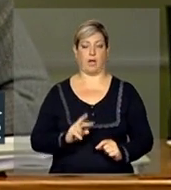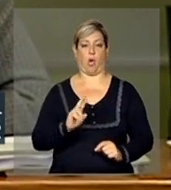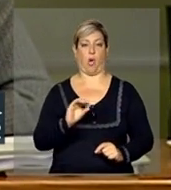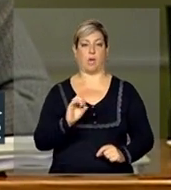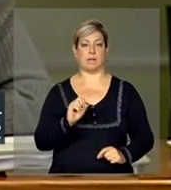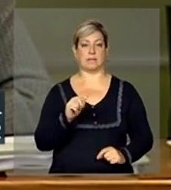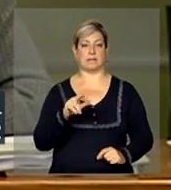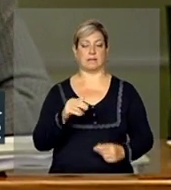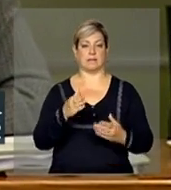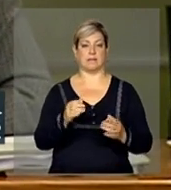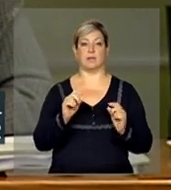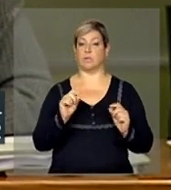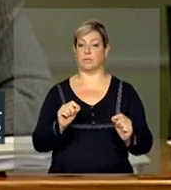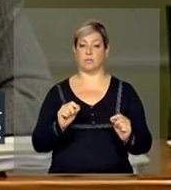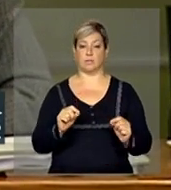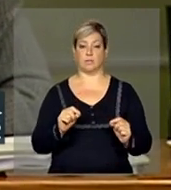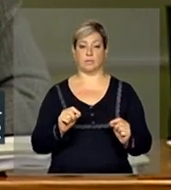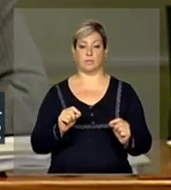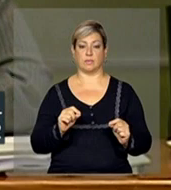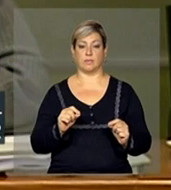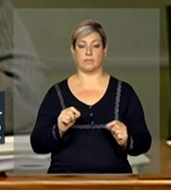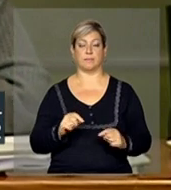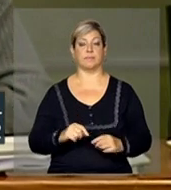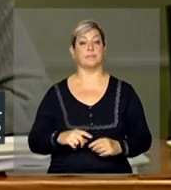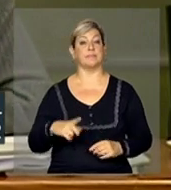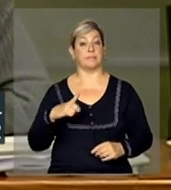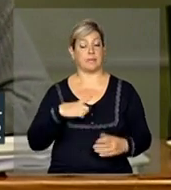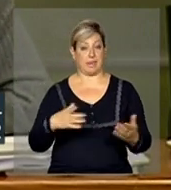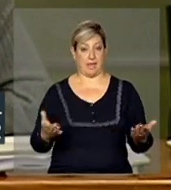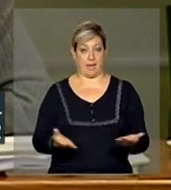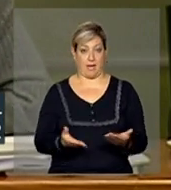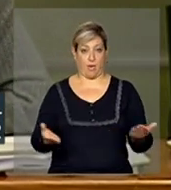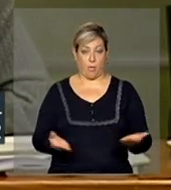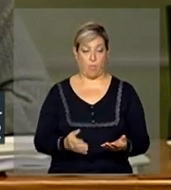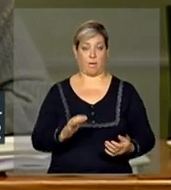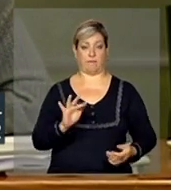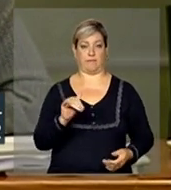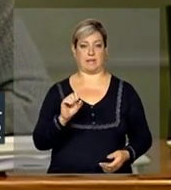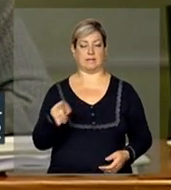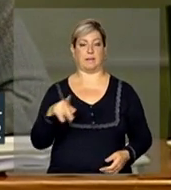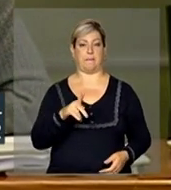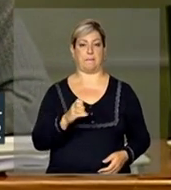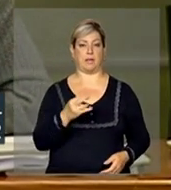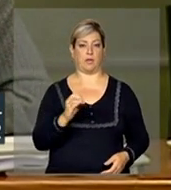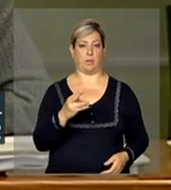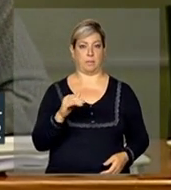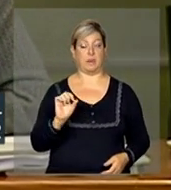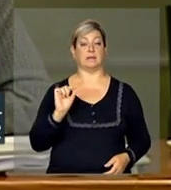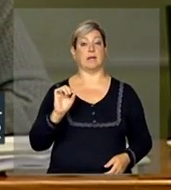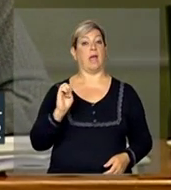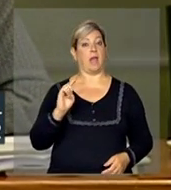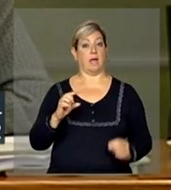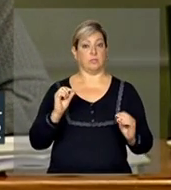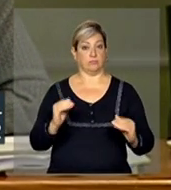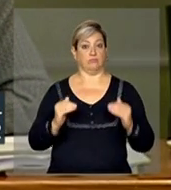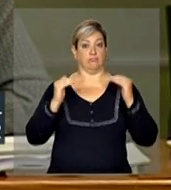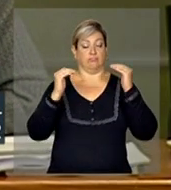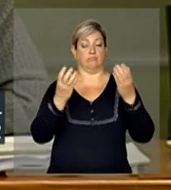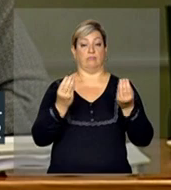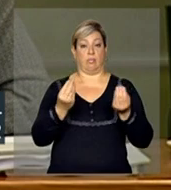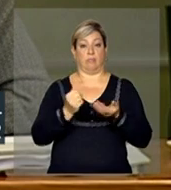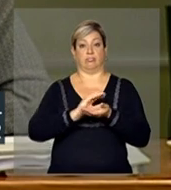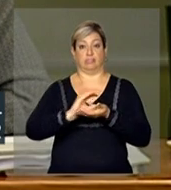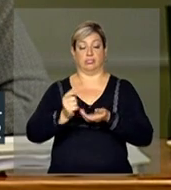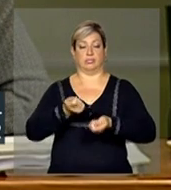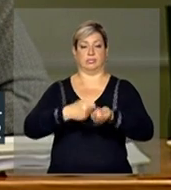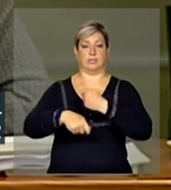Rosana, que a atual fase da Petrobras é de elevados investimentos. Ela